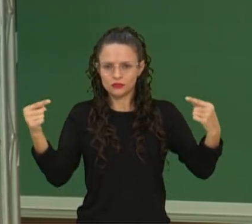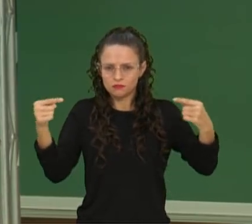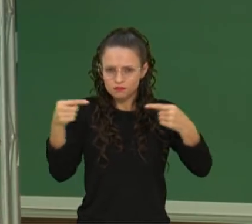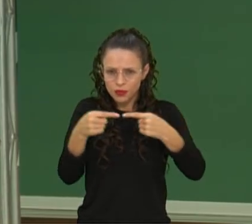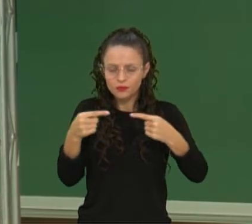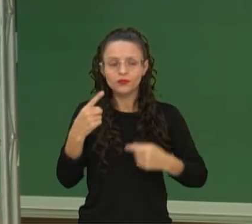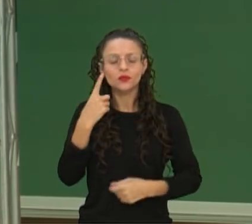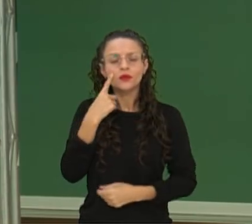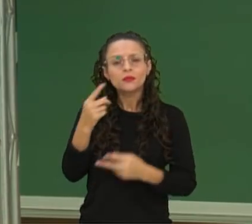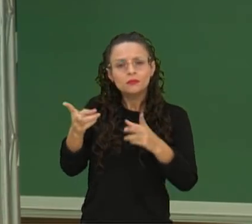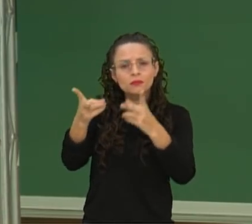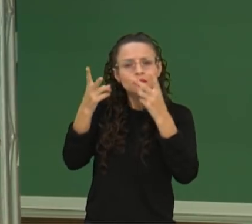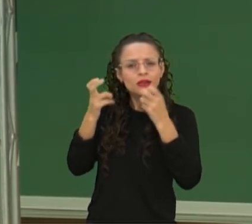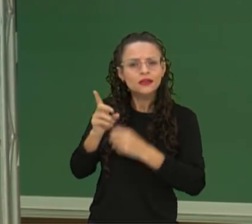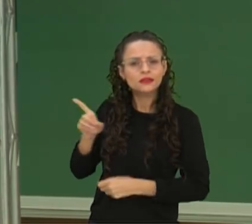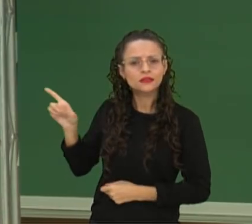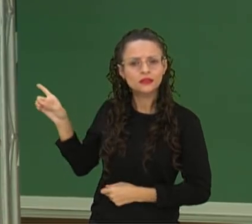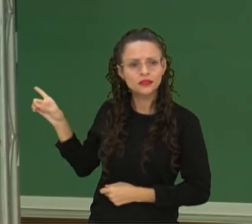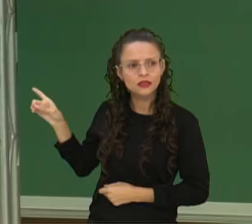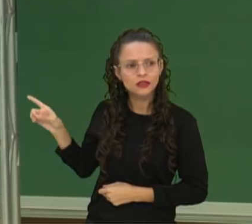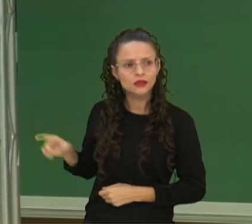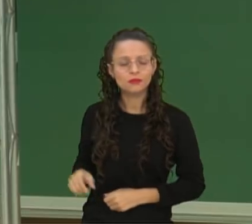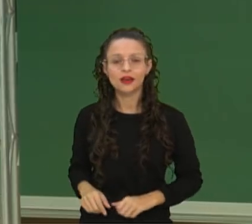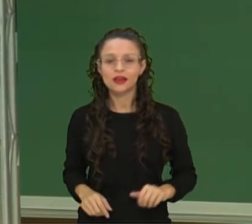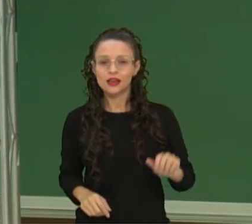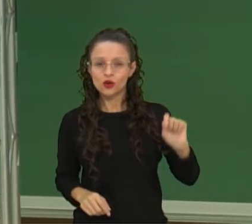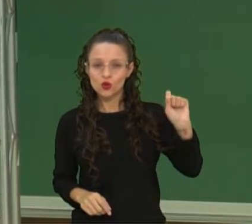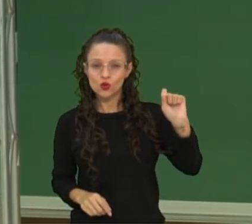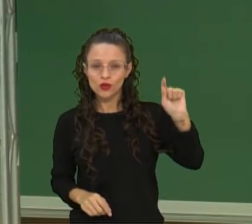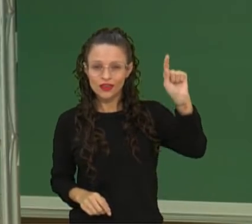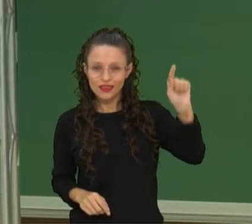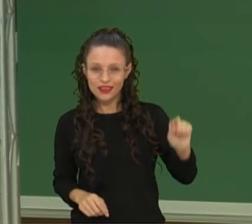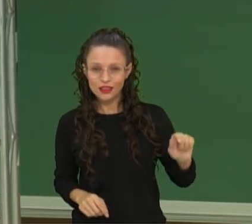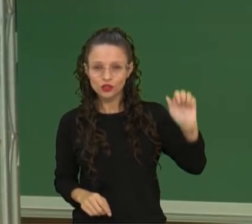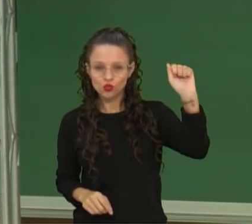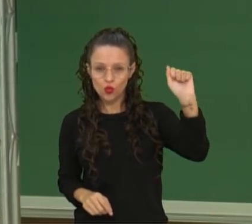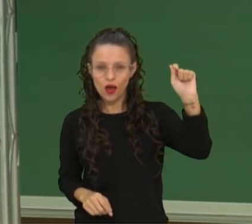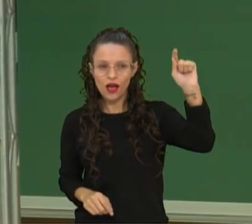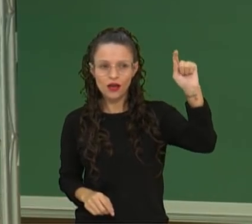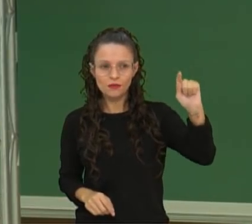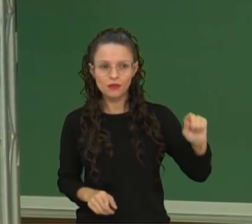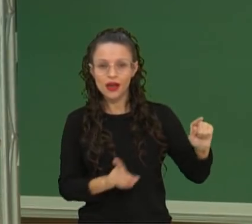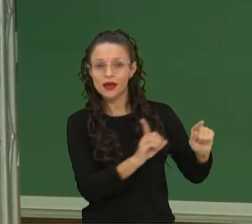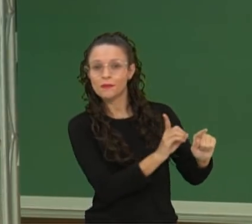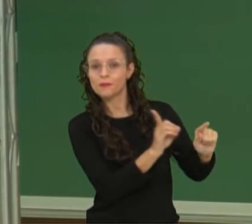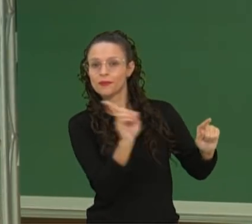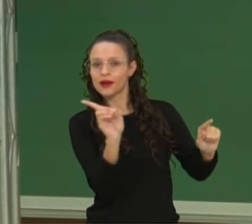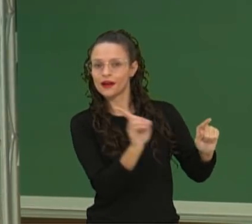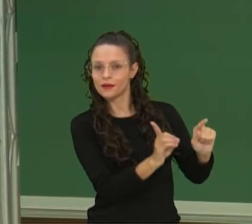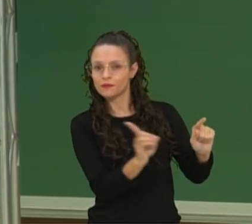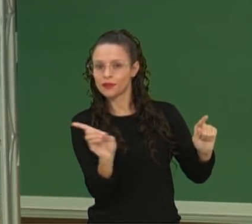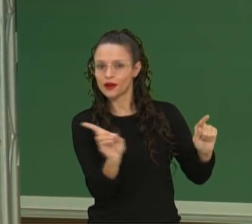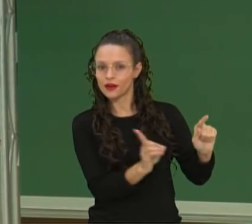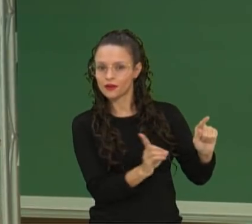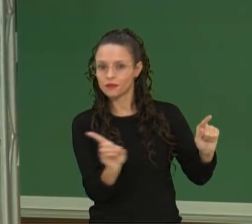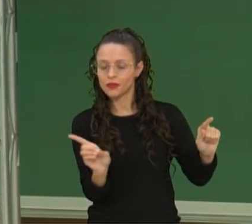podemos observar o seguinte, que cada elemento do meu conjunto de partida, porque as flechas estão partindo